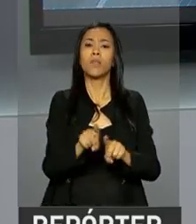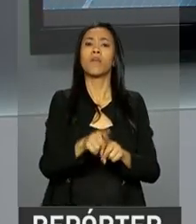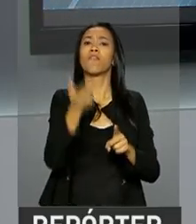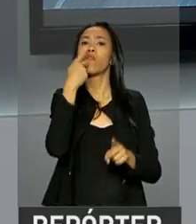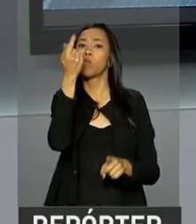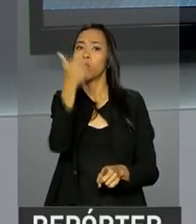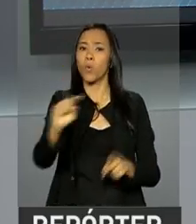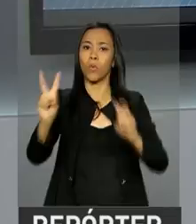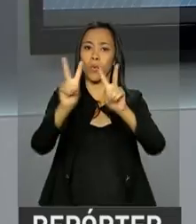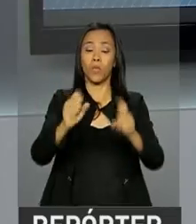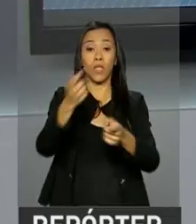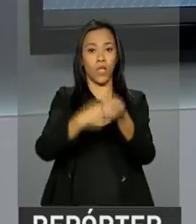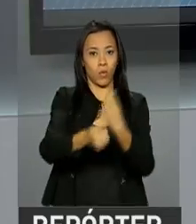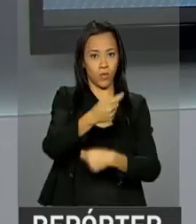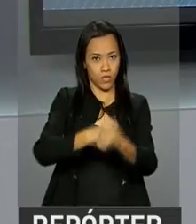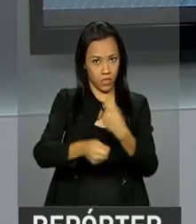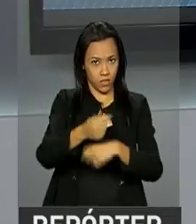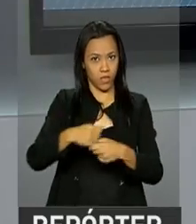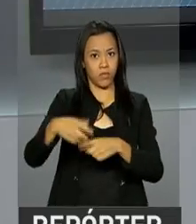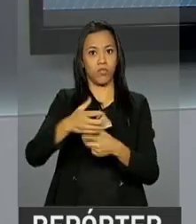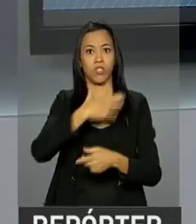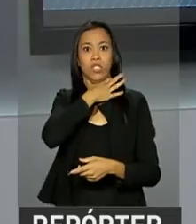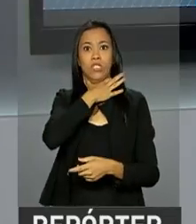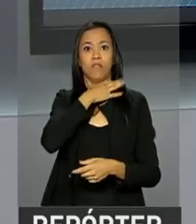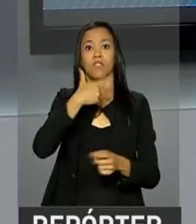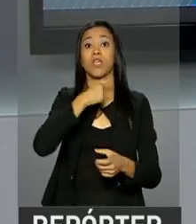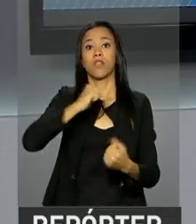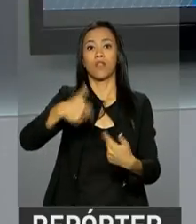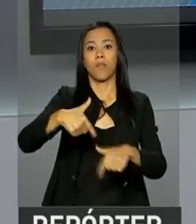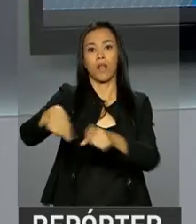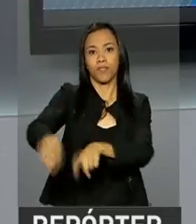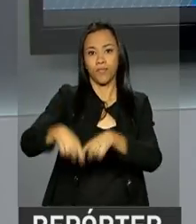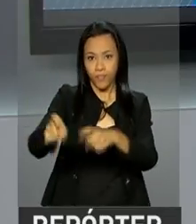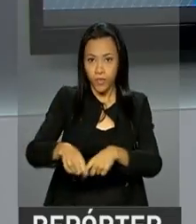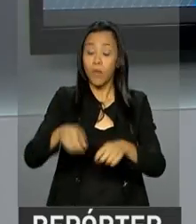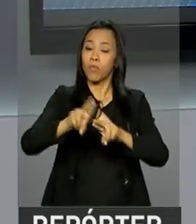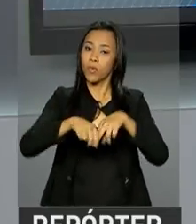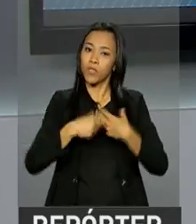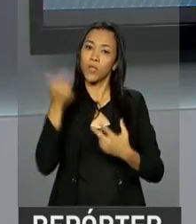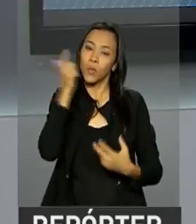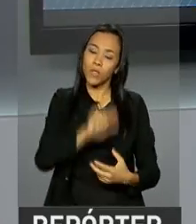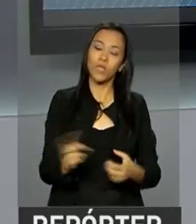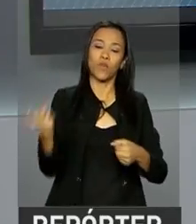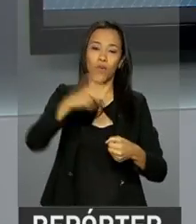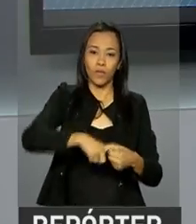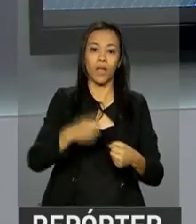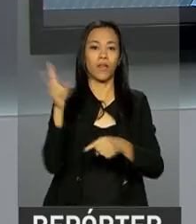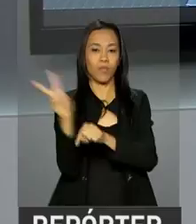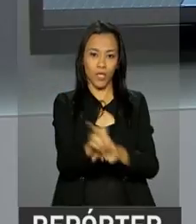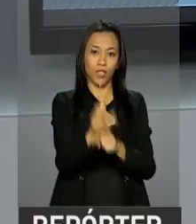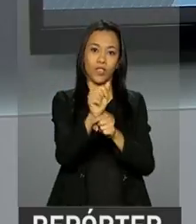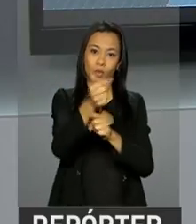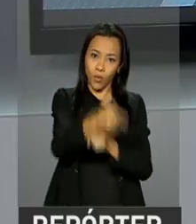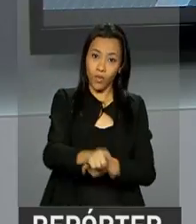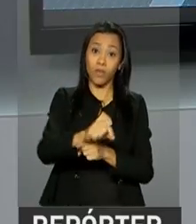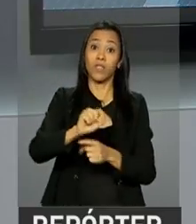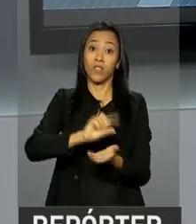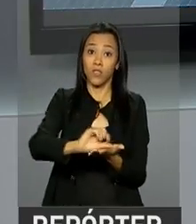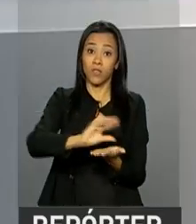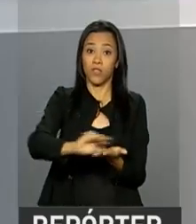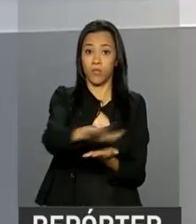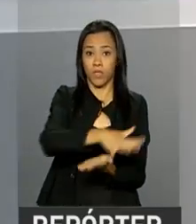da região norte e nordeste com isso os produtores rurais tiveram o crédito restabelecido o que permite investimentos no